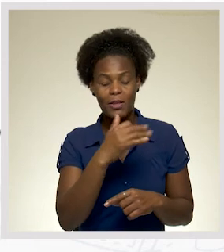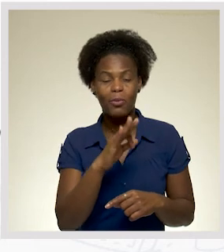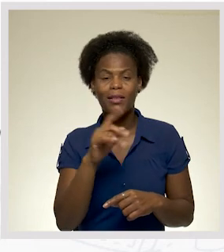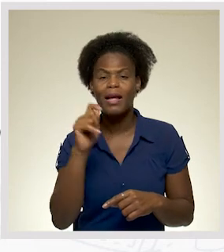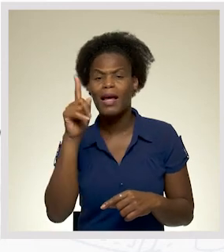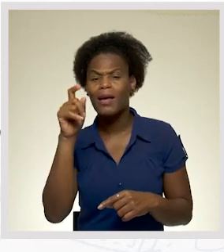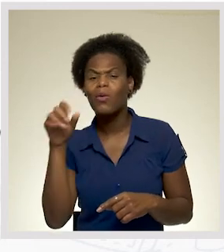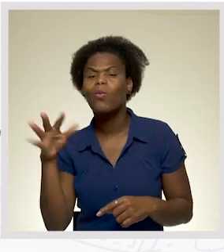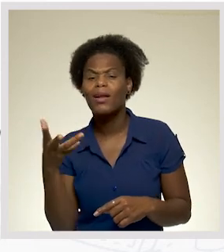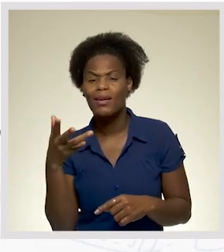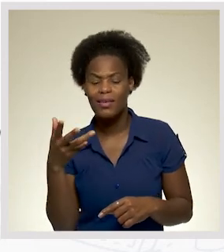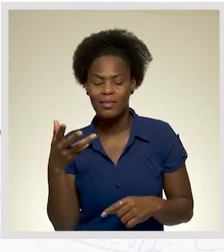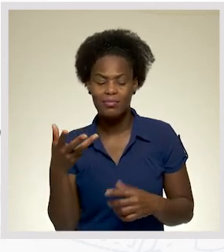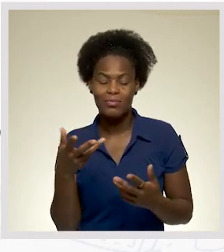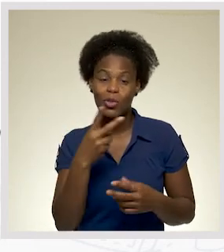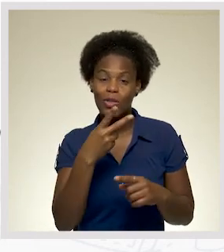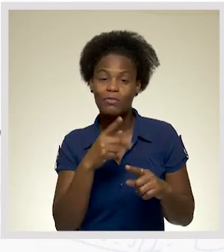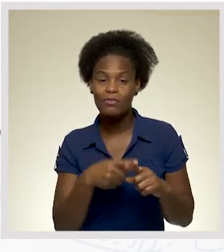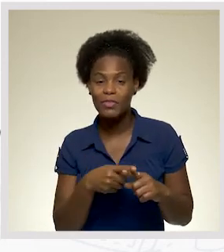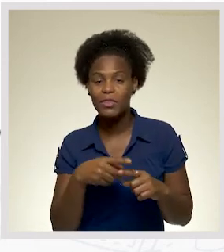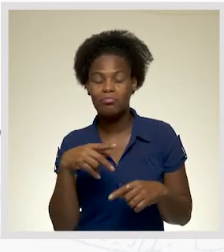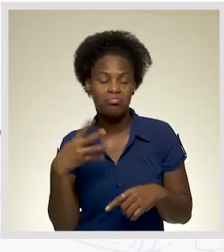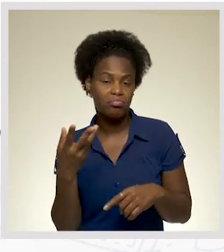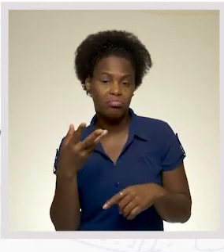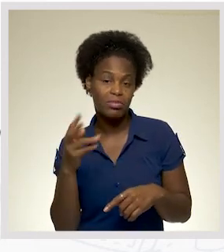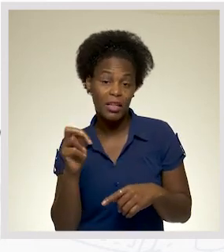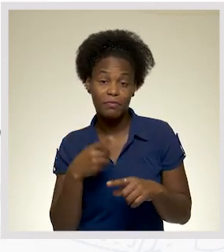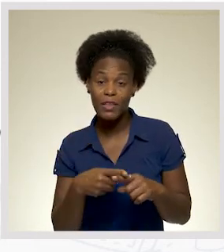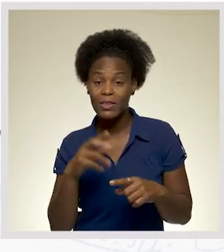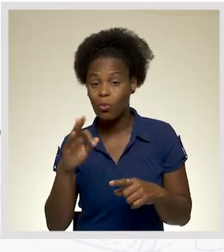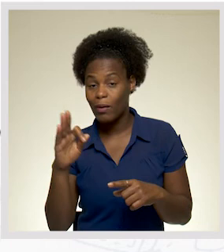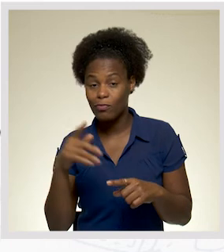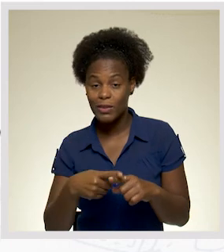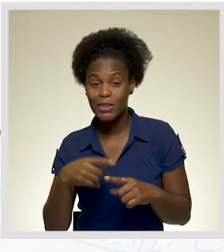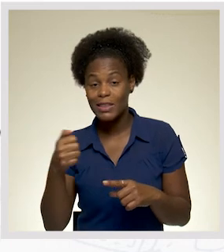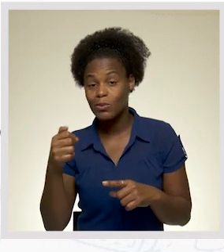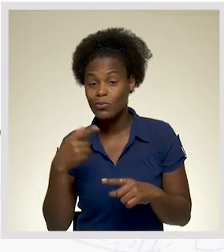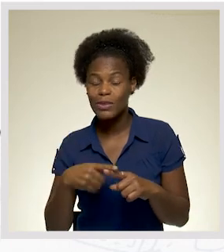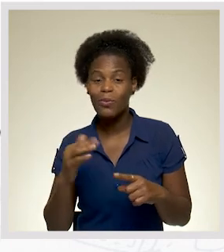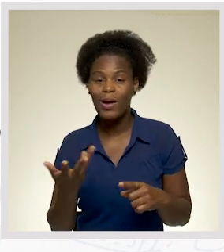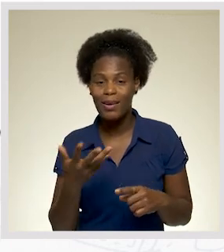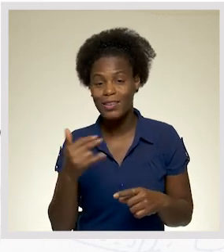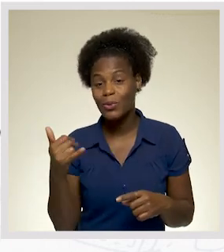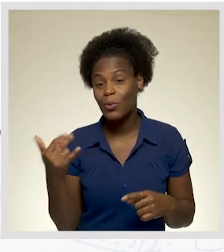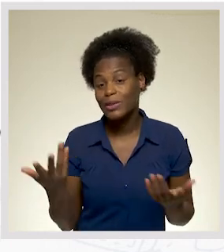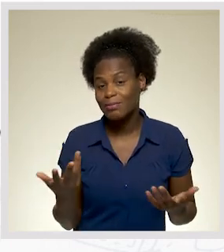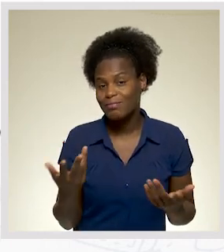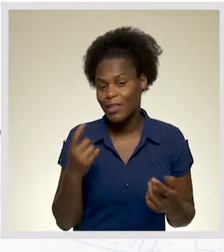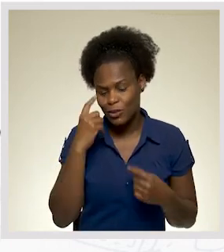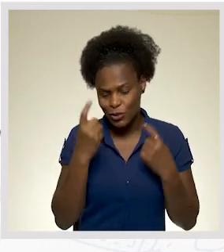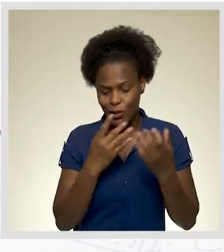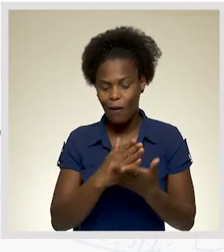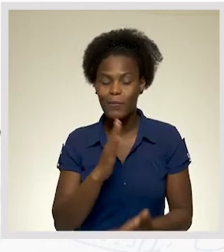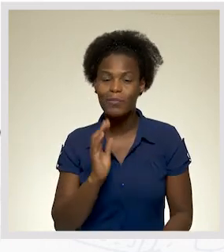24 é o dobro, triplo, quádruplo ou quíntuplo de 12.